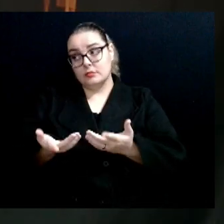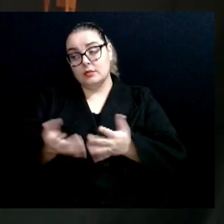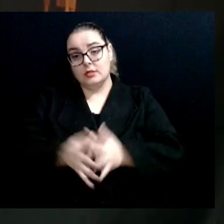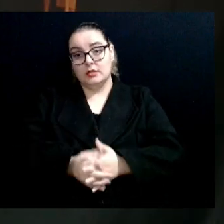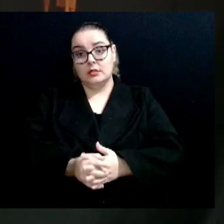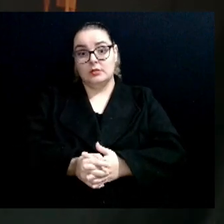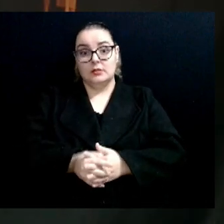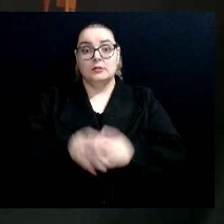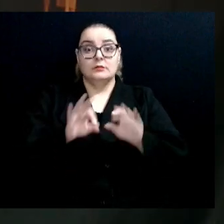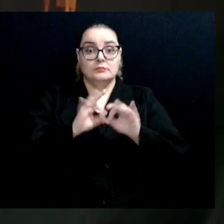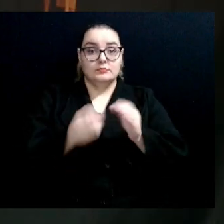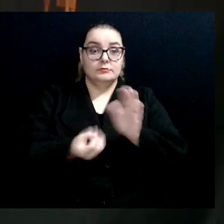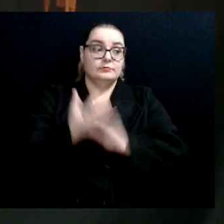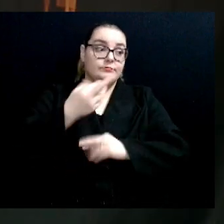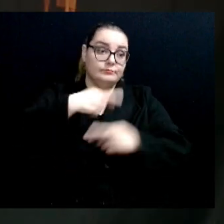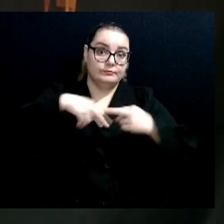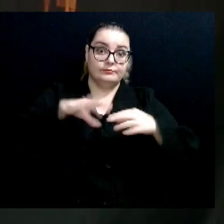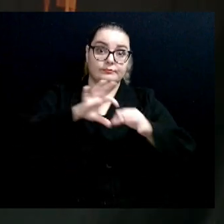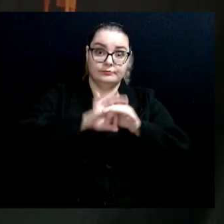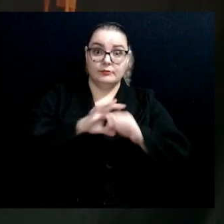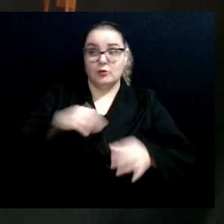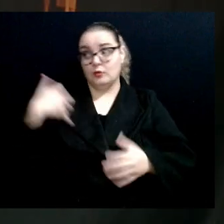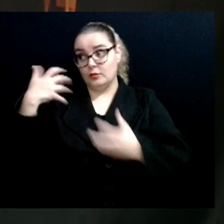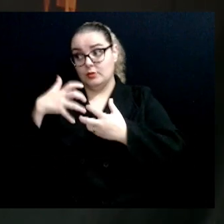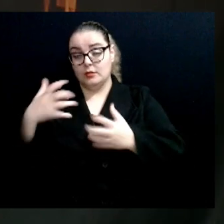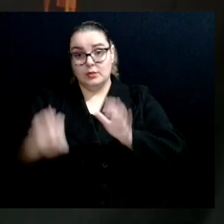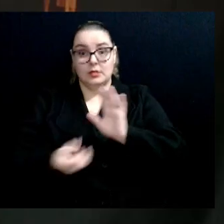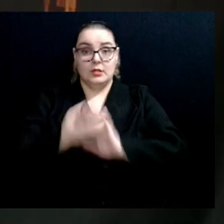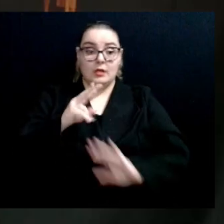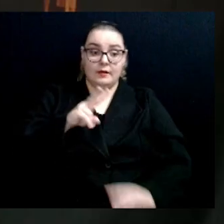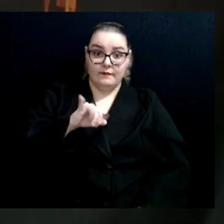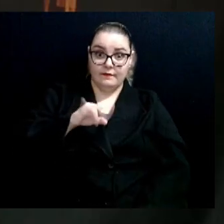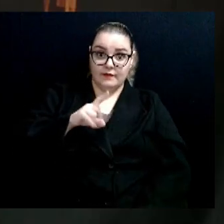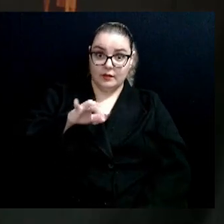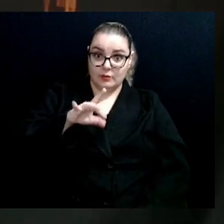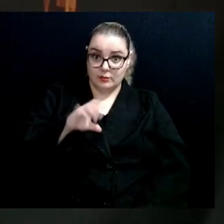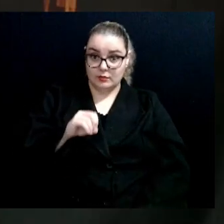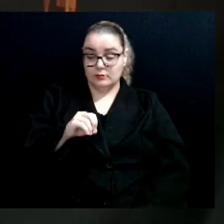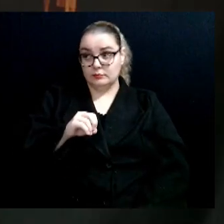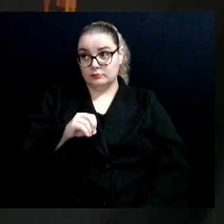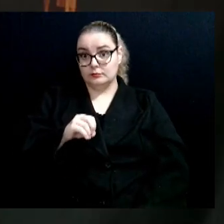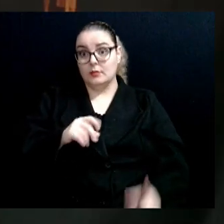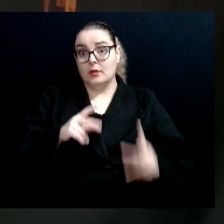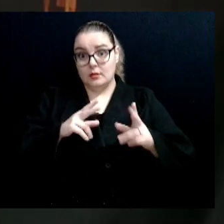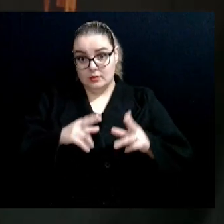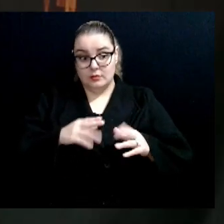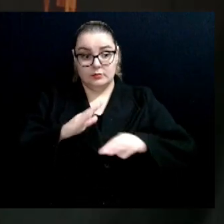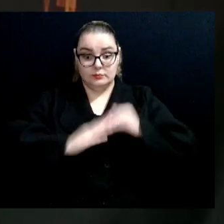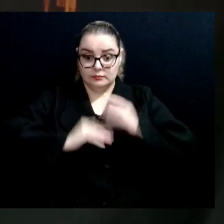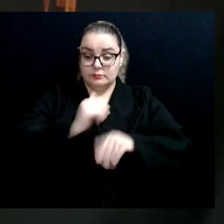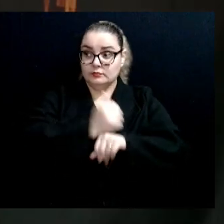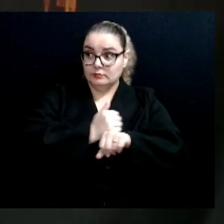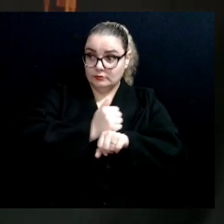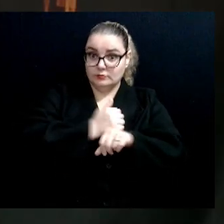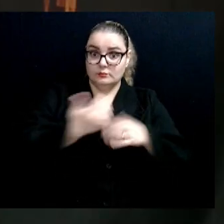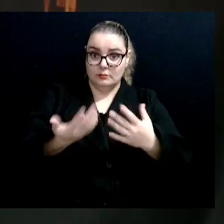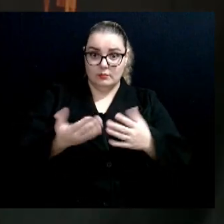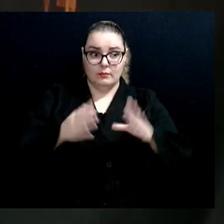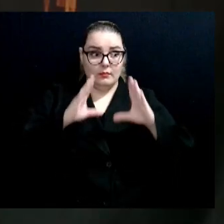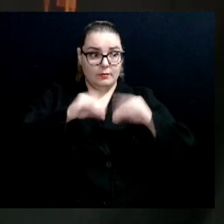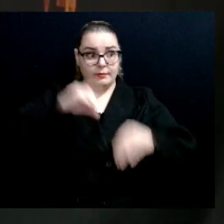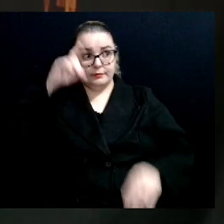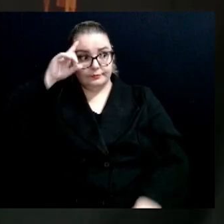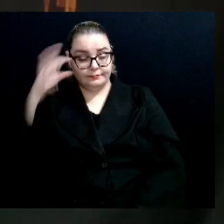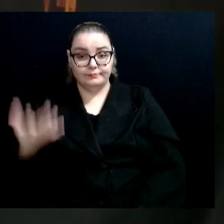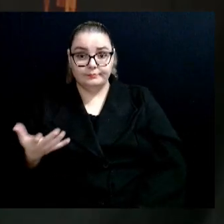quer dizer, o idoso, né? O idoso cria vínculo com aquele profissional e, de repente, a partir dessa criação